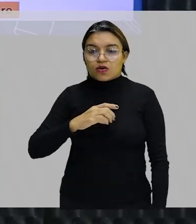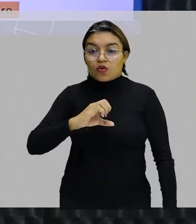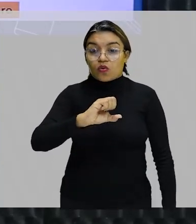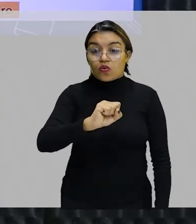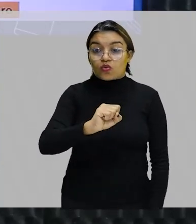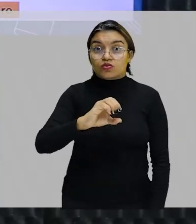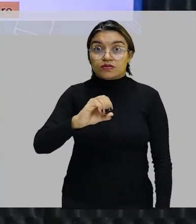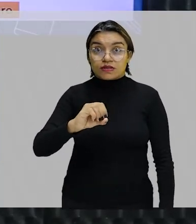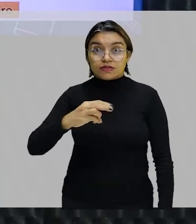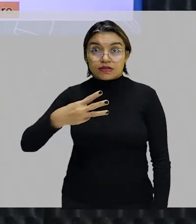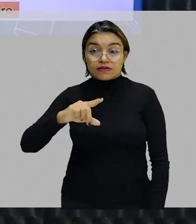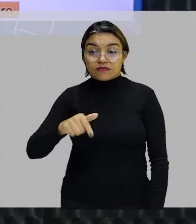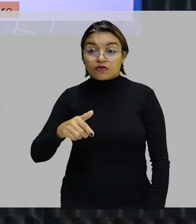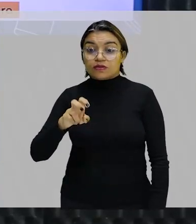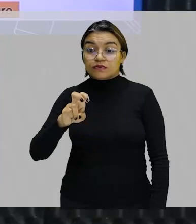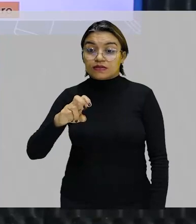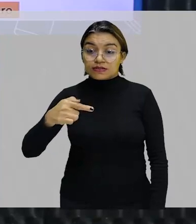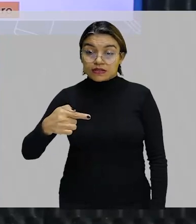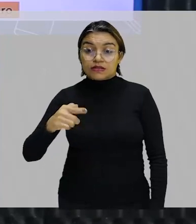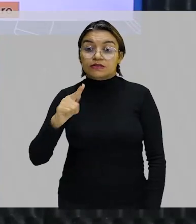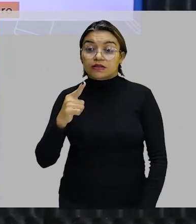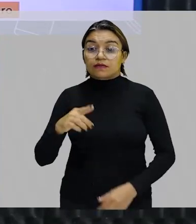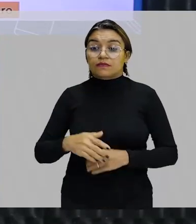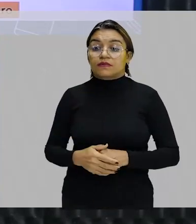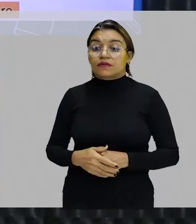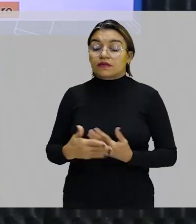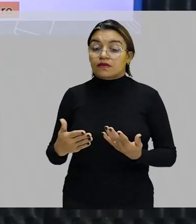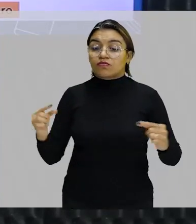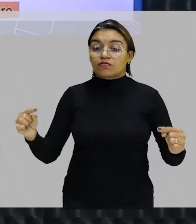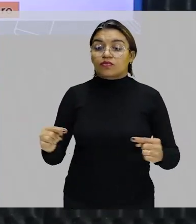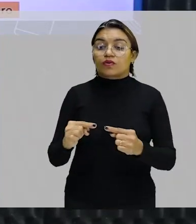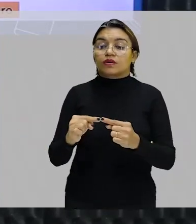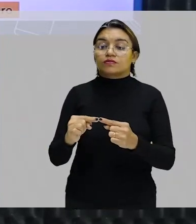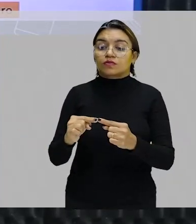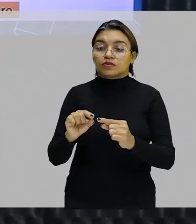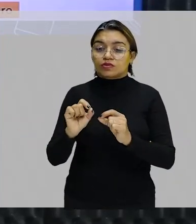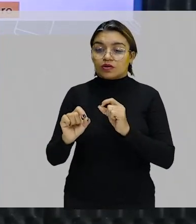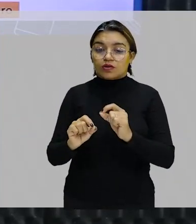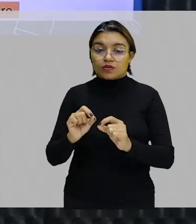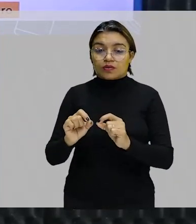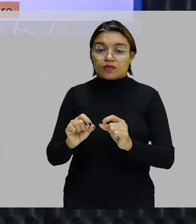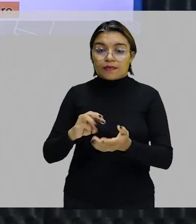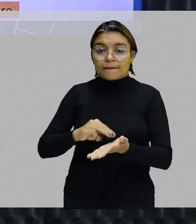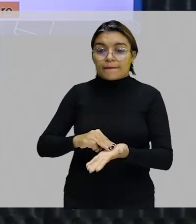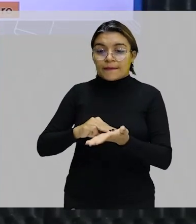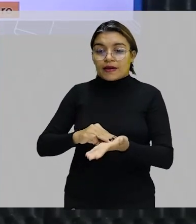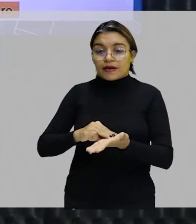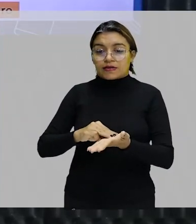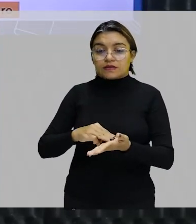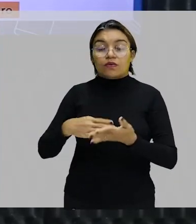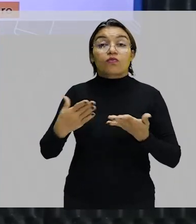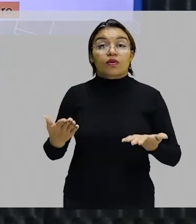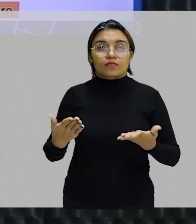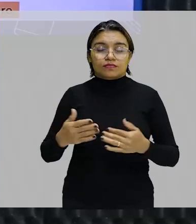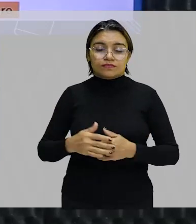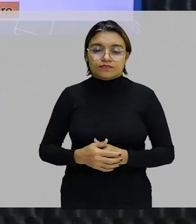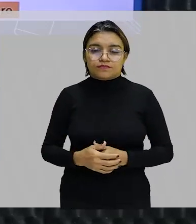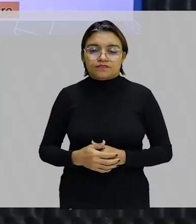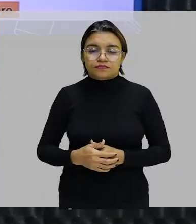803,57 gramas. Então, quanto de calcário vai corresponder a essa massa de 803, certo? Nós